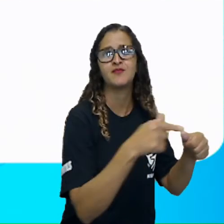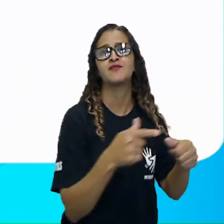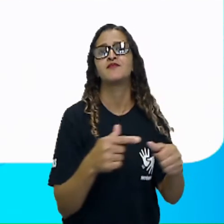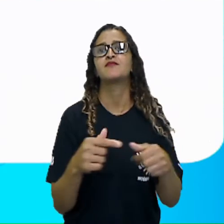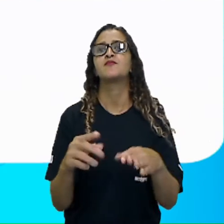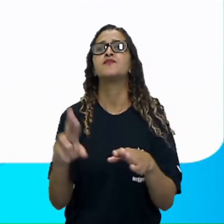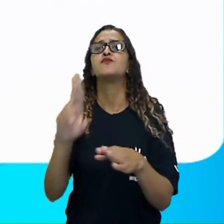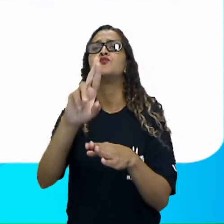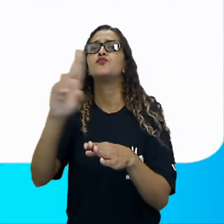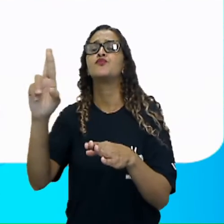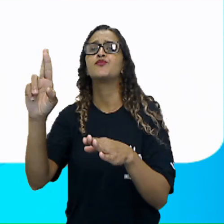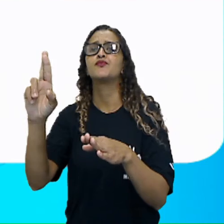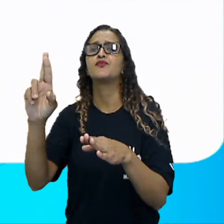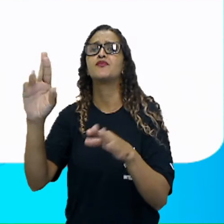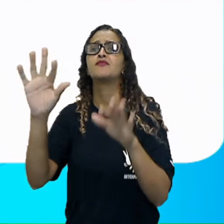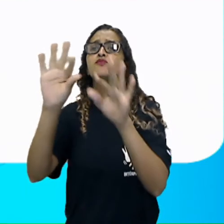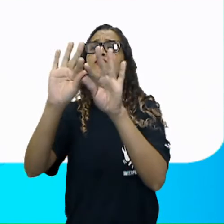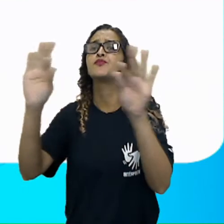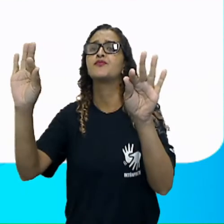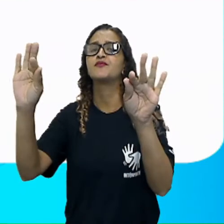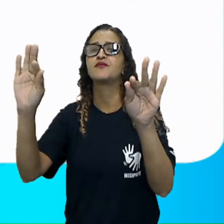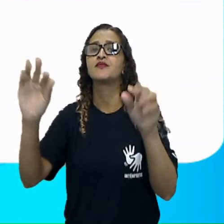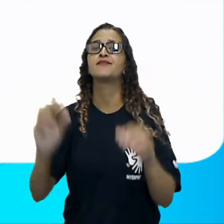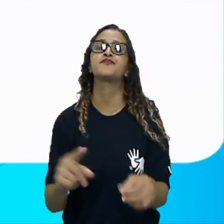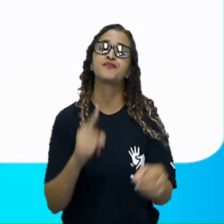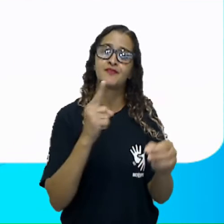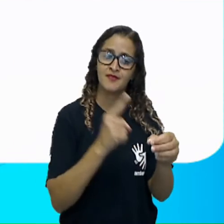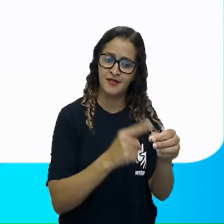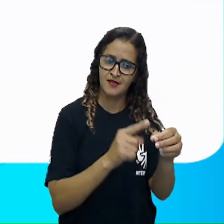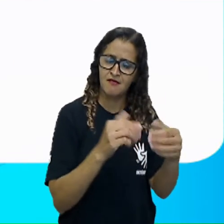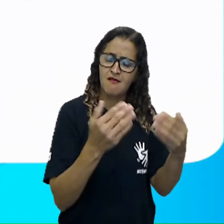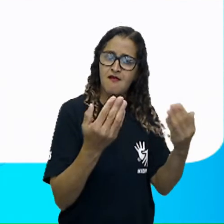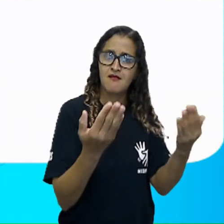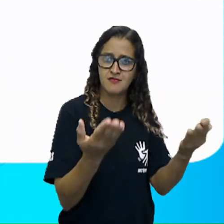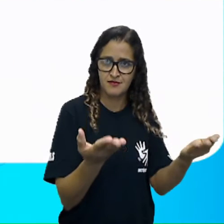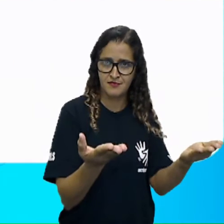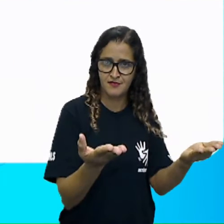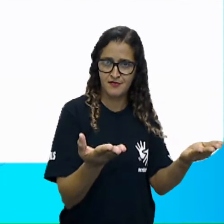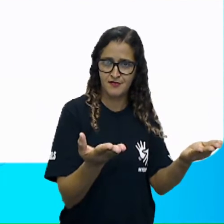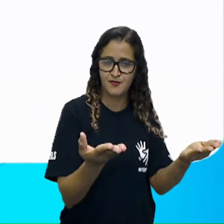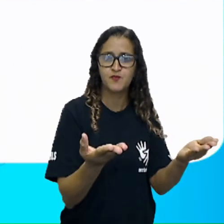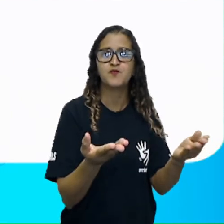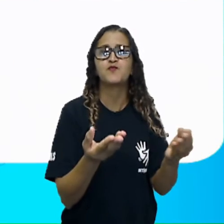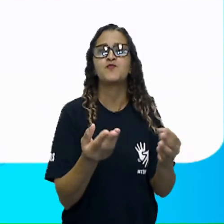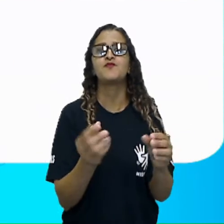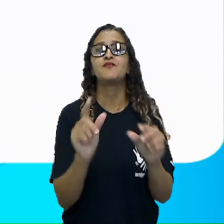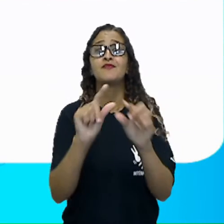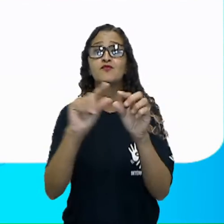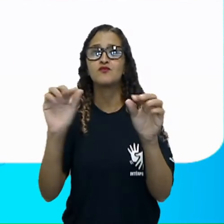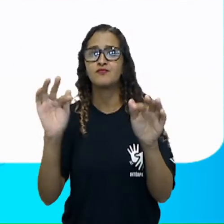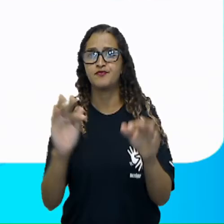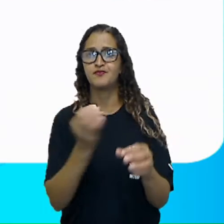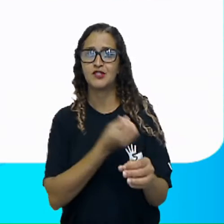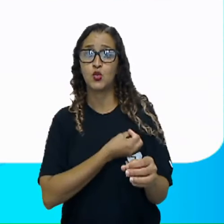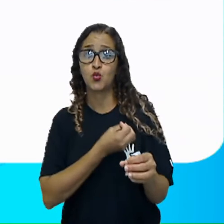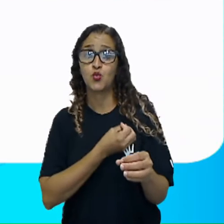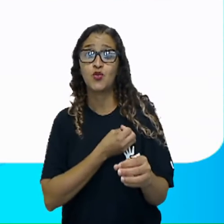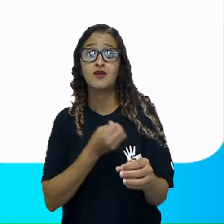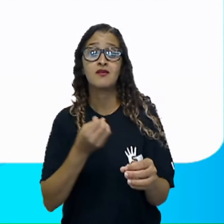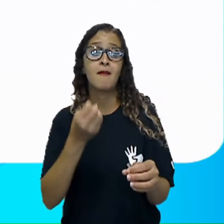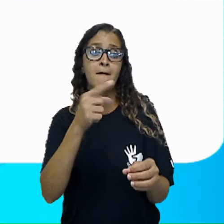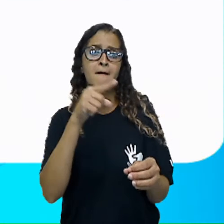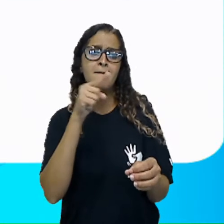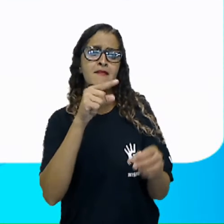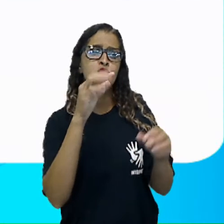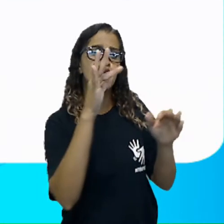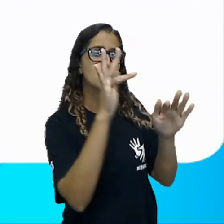Qual é o título da tirinha? Que cidade é essa? Escreva os numerais que